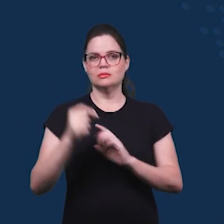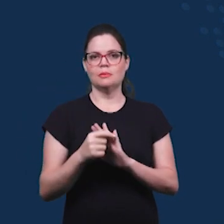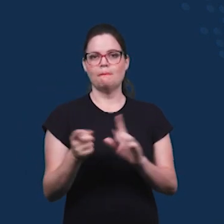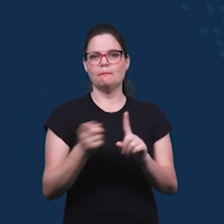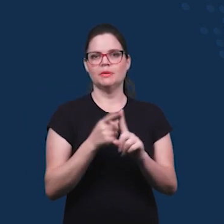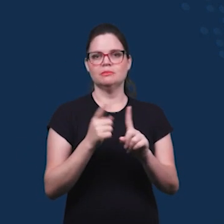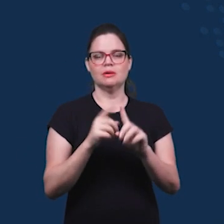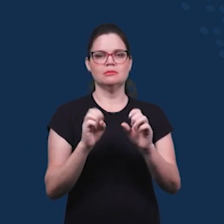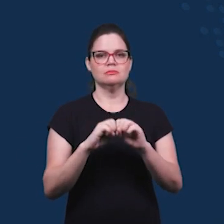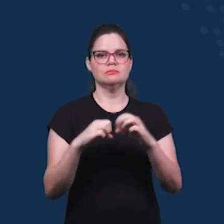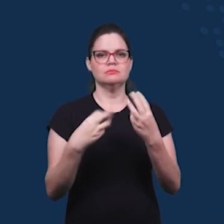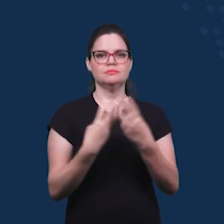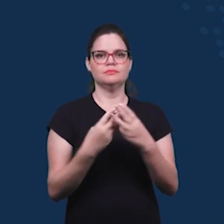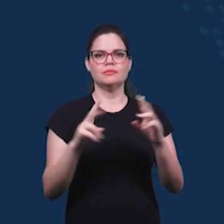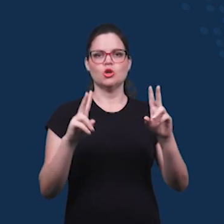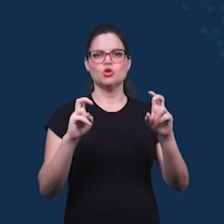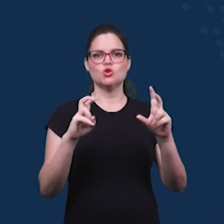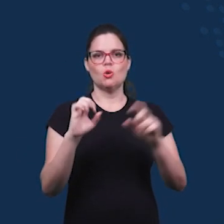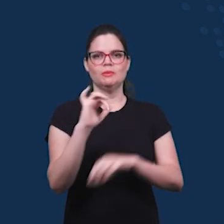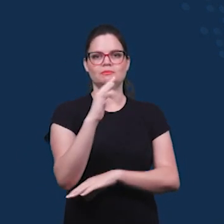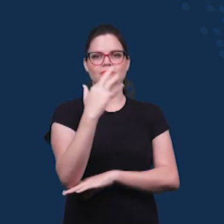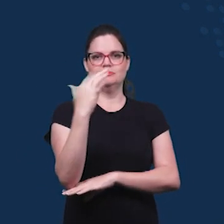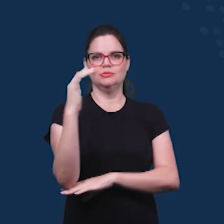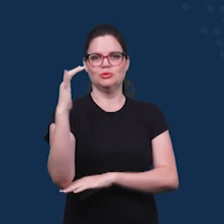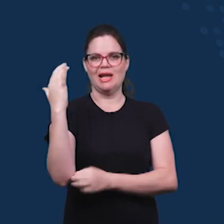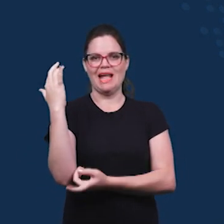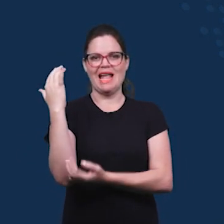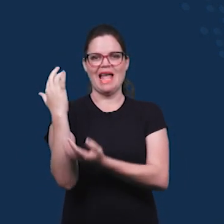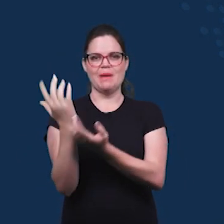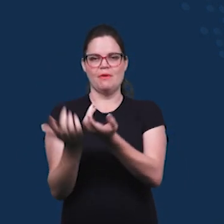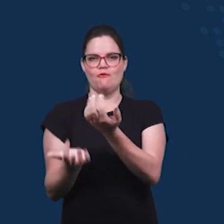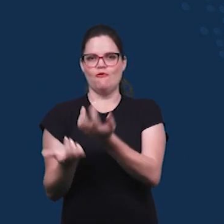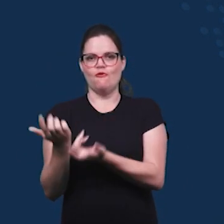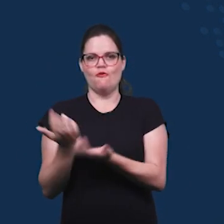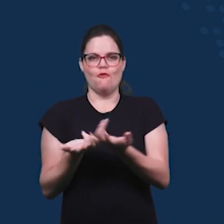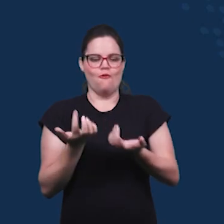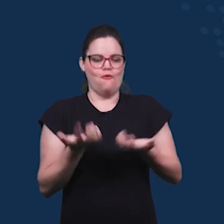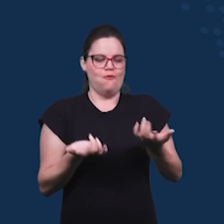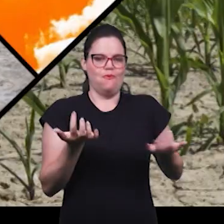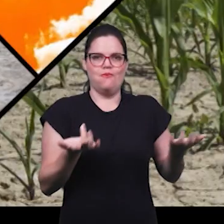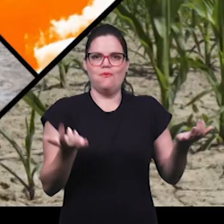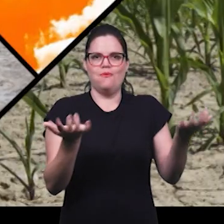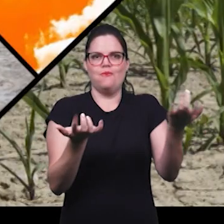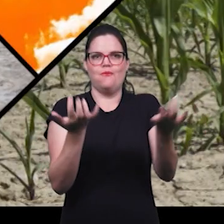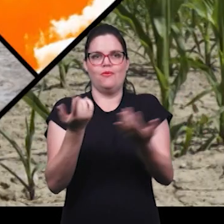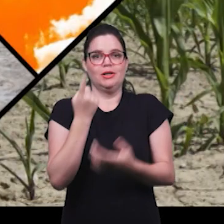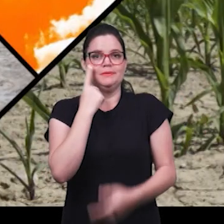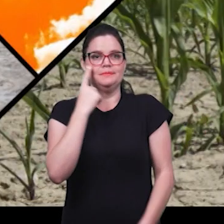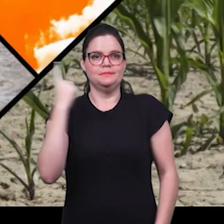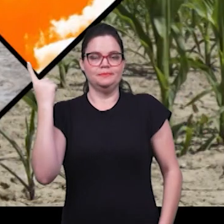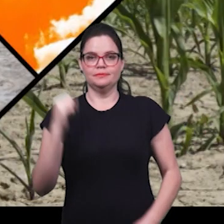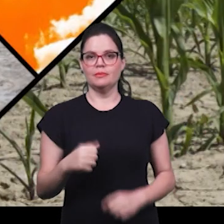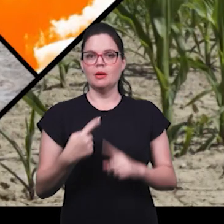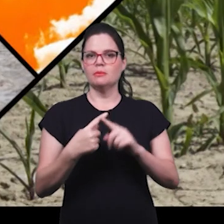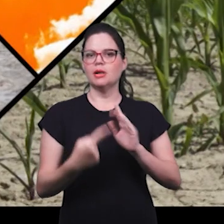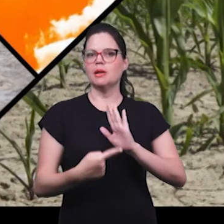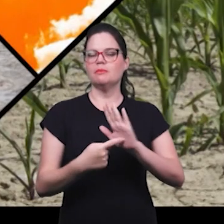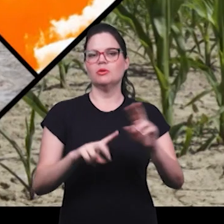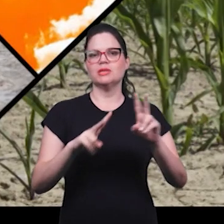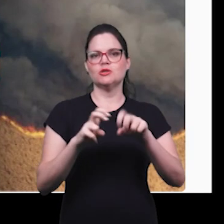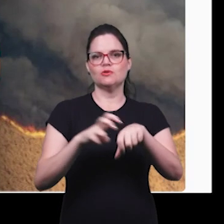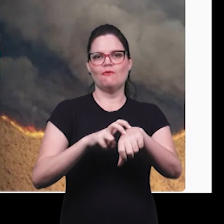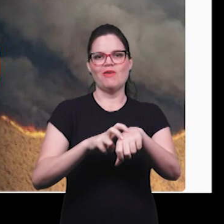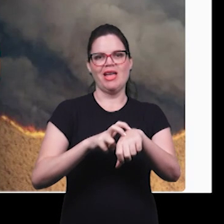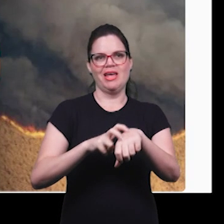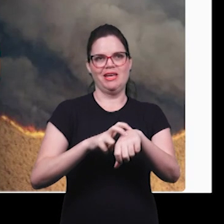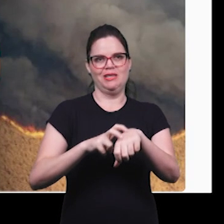slide, sobre as queimadas, né? O texto fala sobre os sinais, sobre a erva verde, sobre o verde. Pode